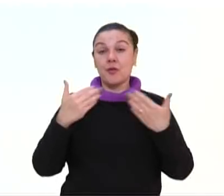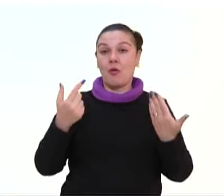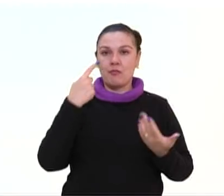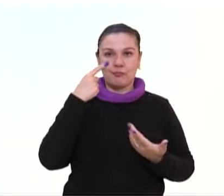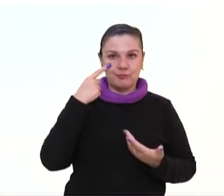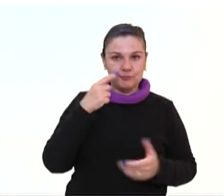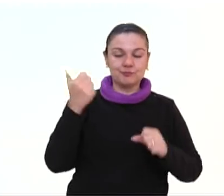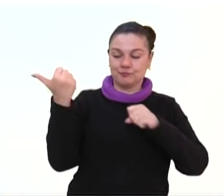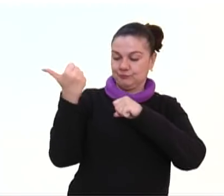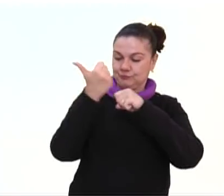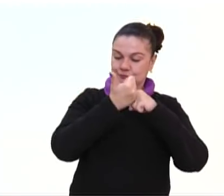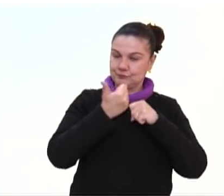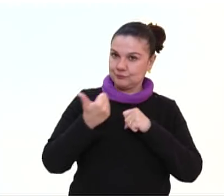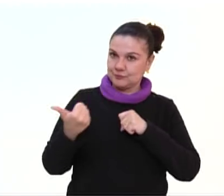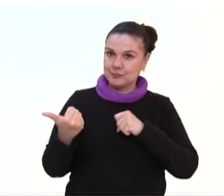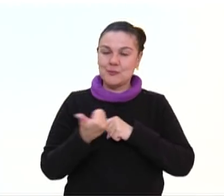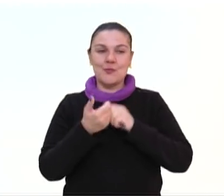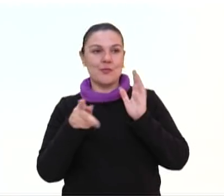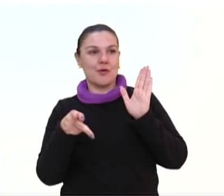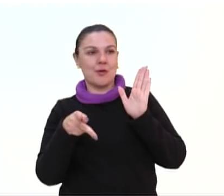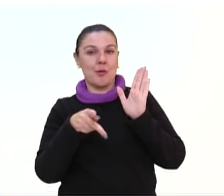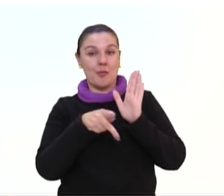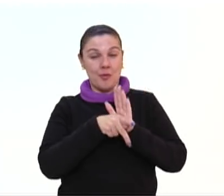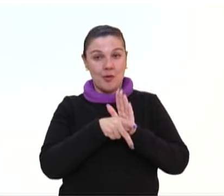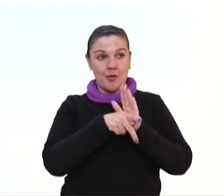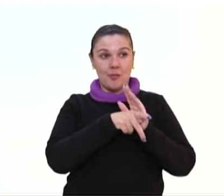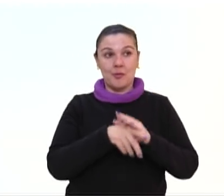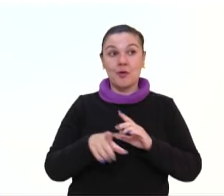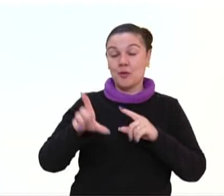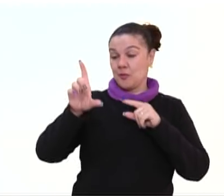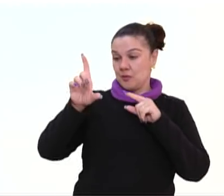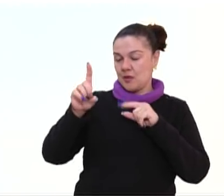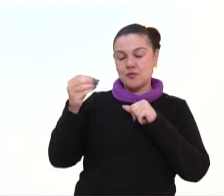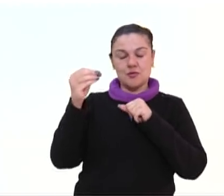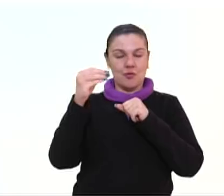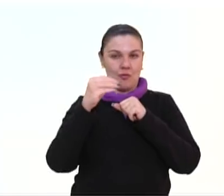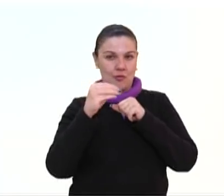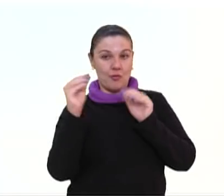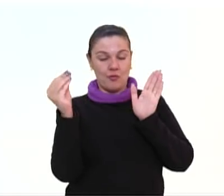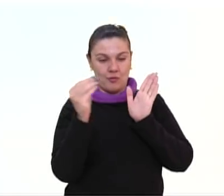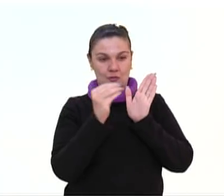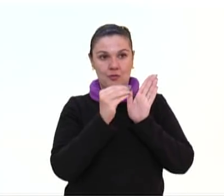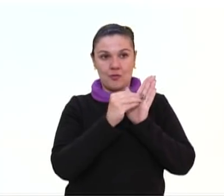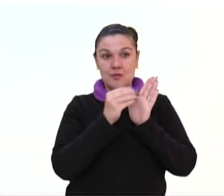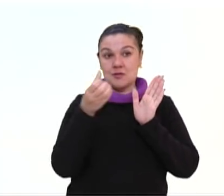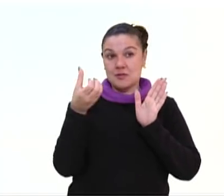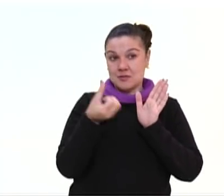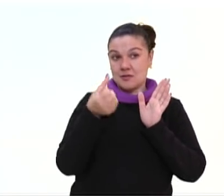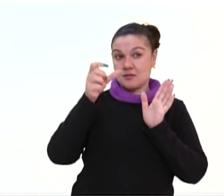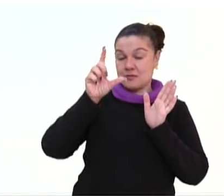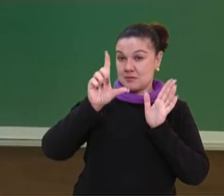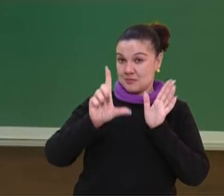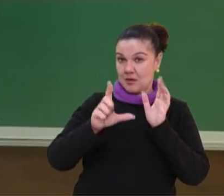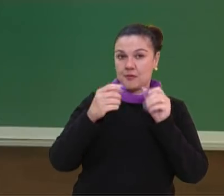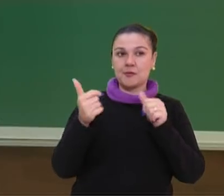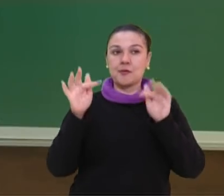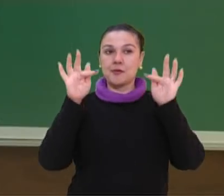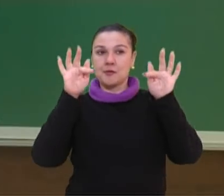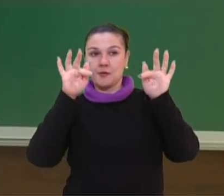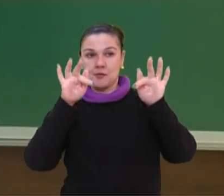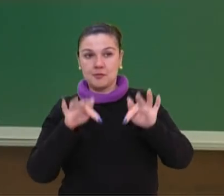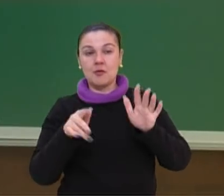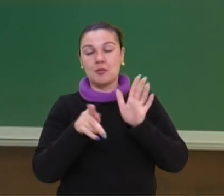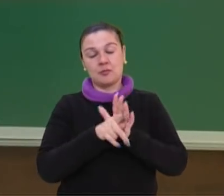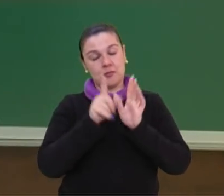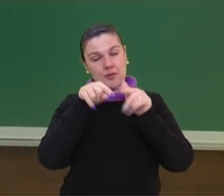resolvemos, substituímos, né? No lugar do D colocamos 5L e daí chegamos na conclusão de que esse polígono é